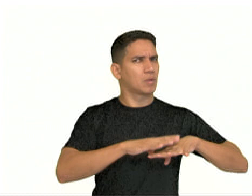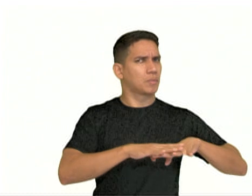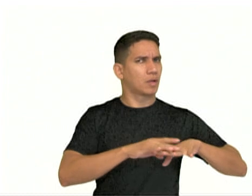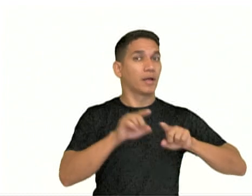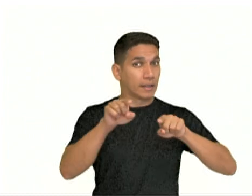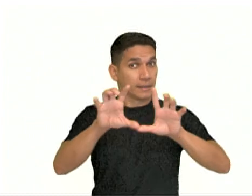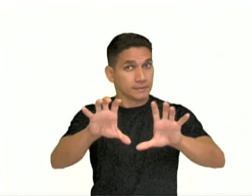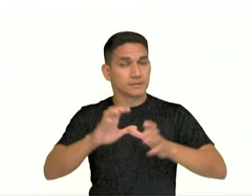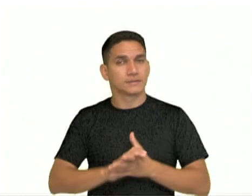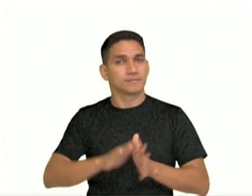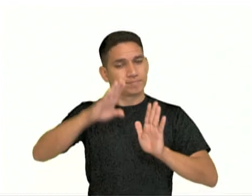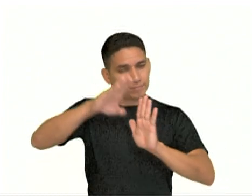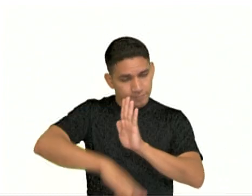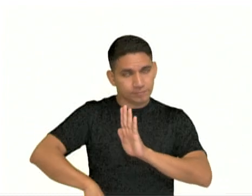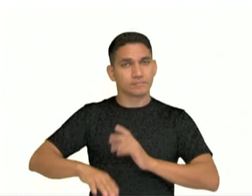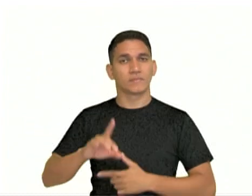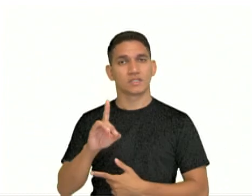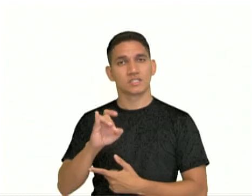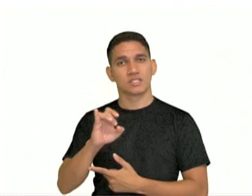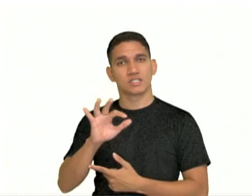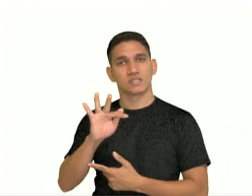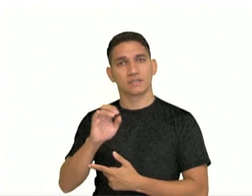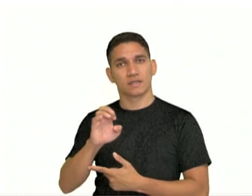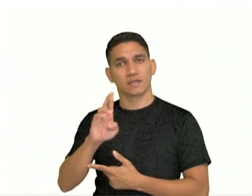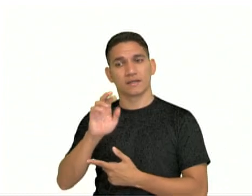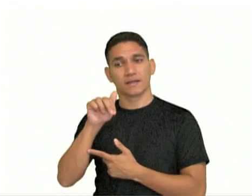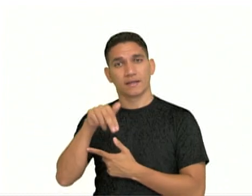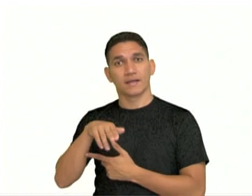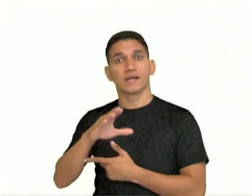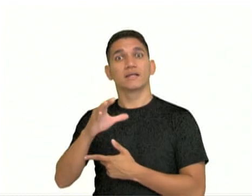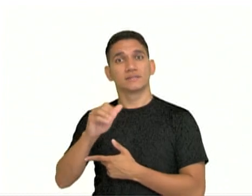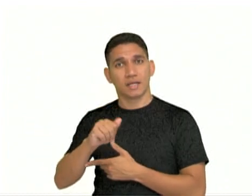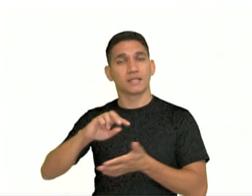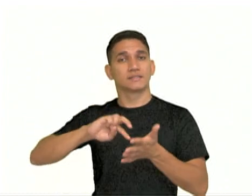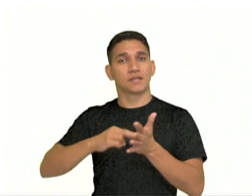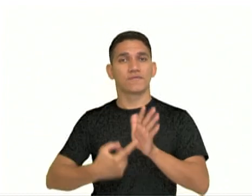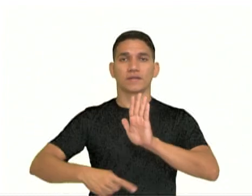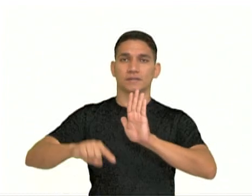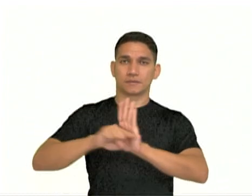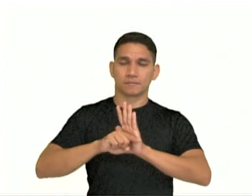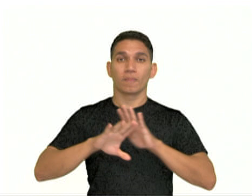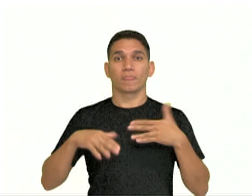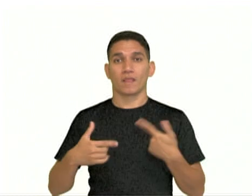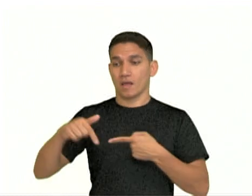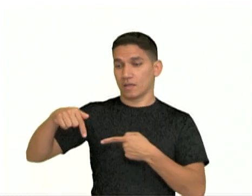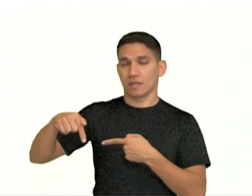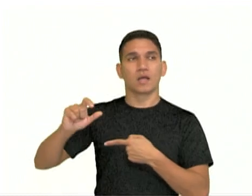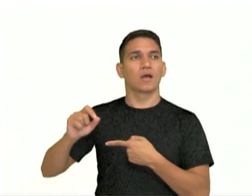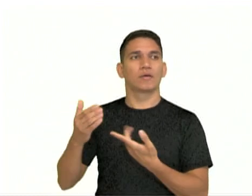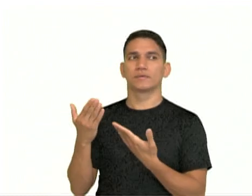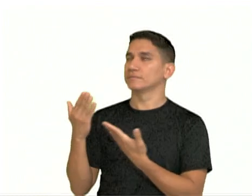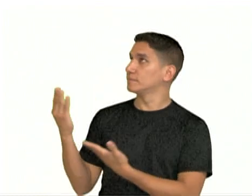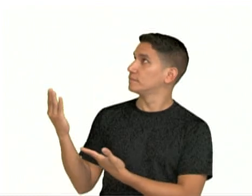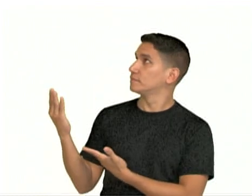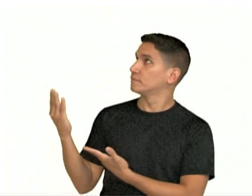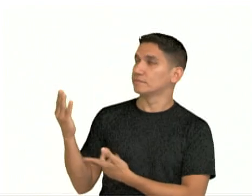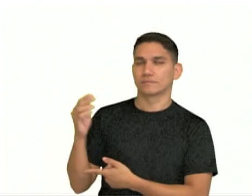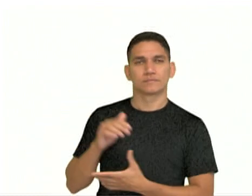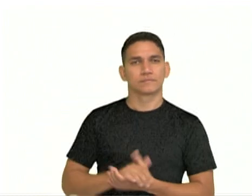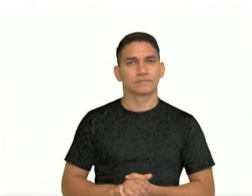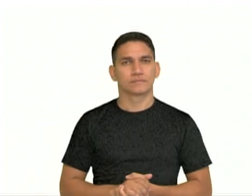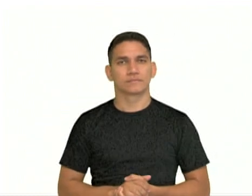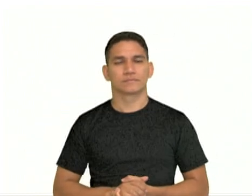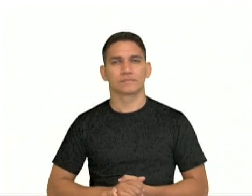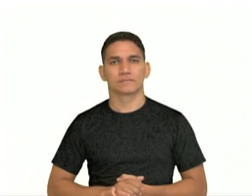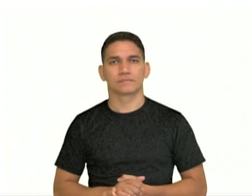Isso mesmo, subtração. Ou seja, I é igual a QF menos QI. E aí